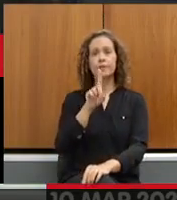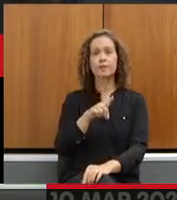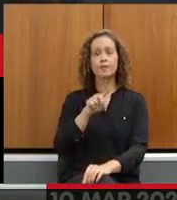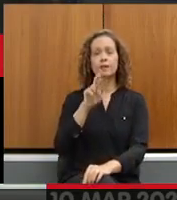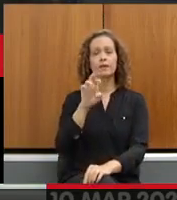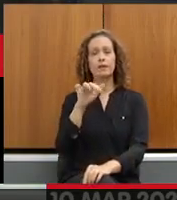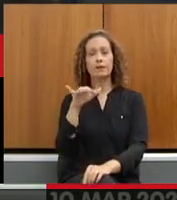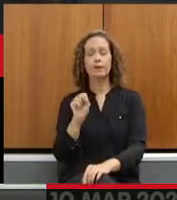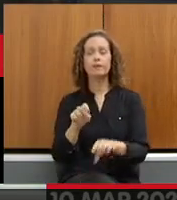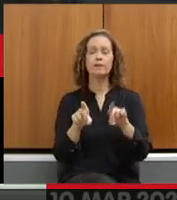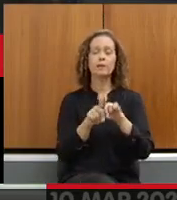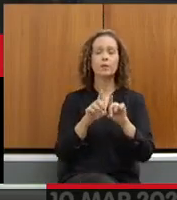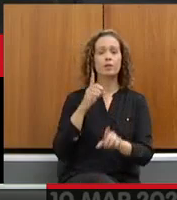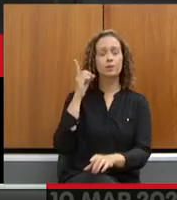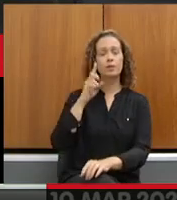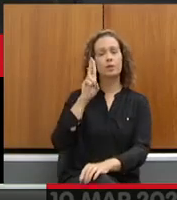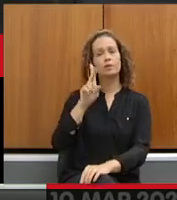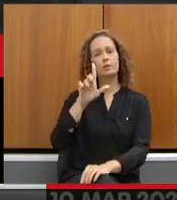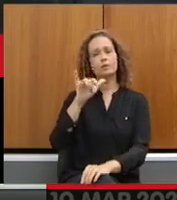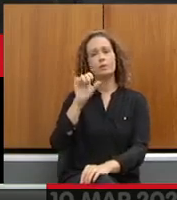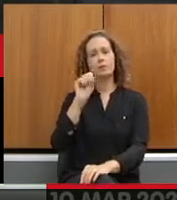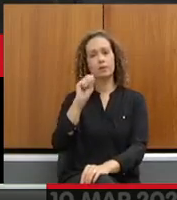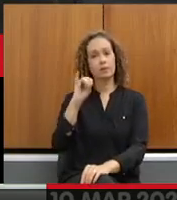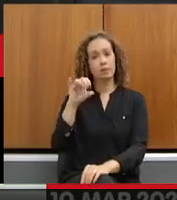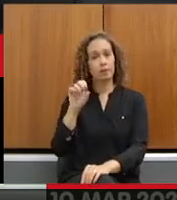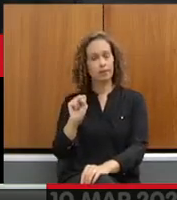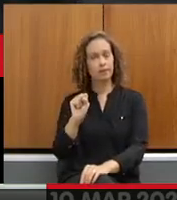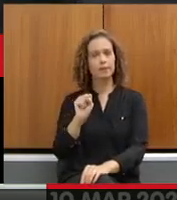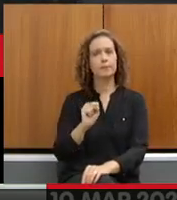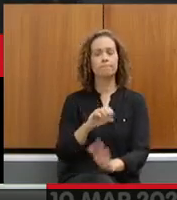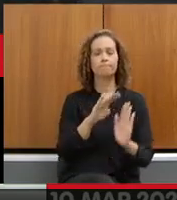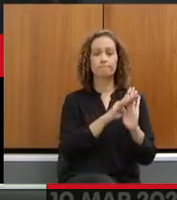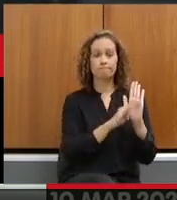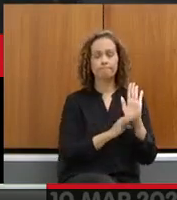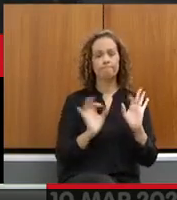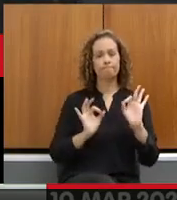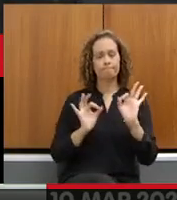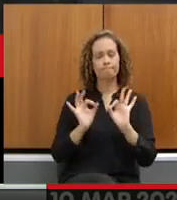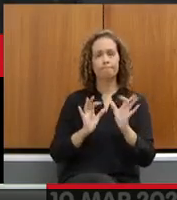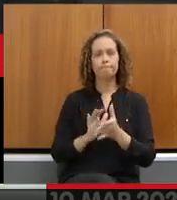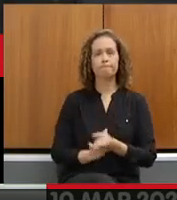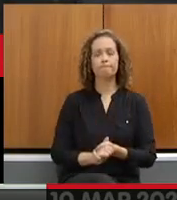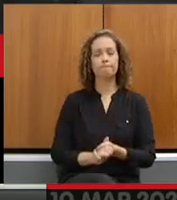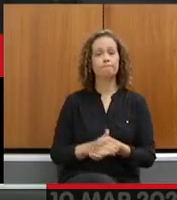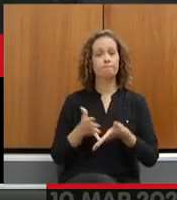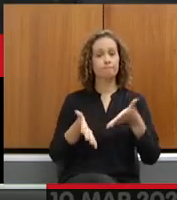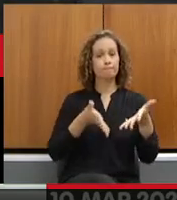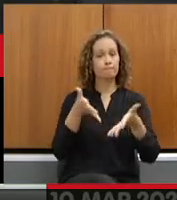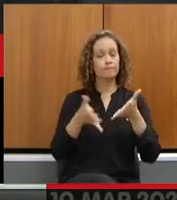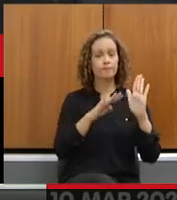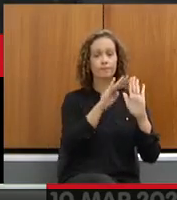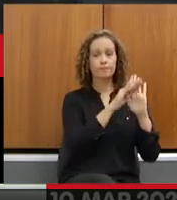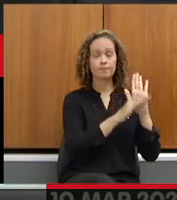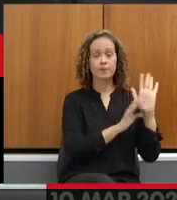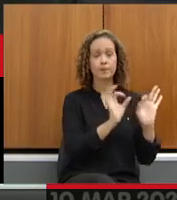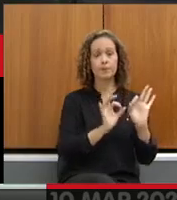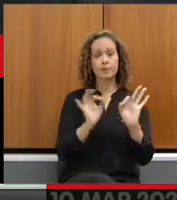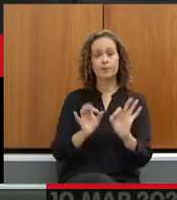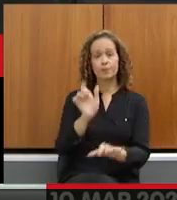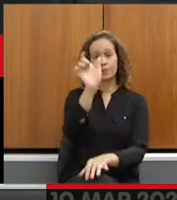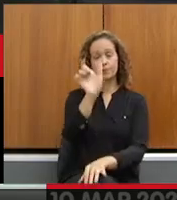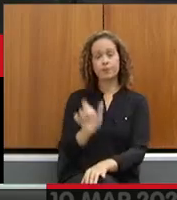Ulysses Gomes Presidente pela ordem e com a palavra pela ordem Deputado Sargento